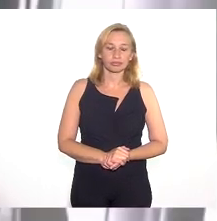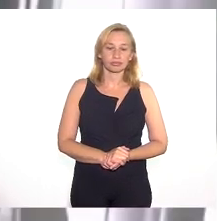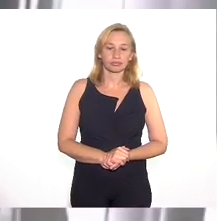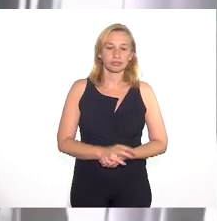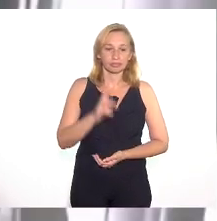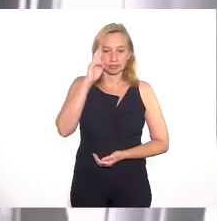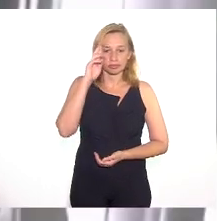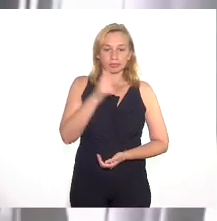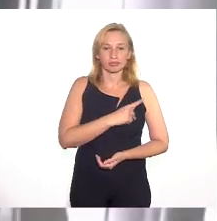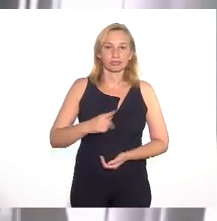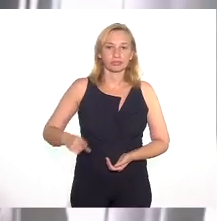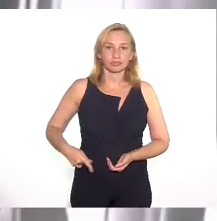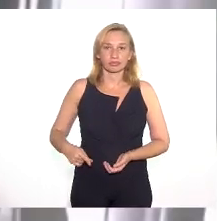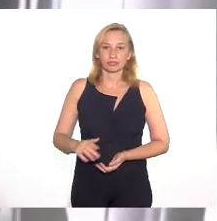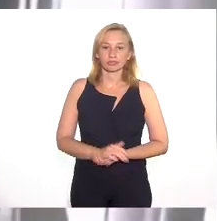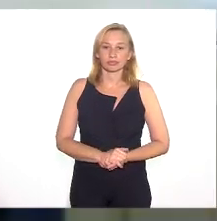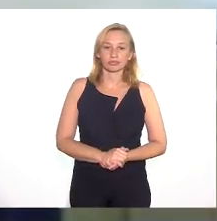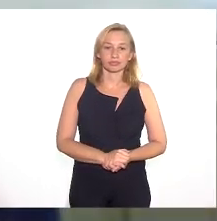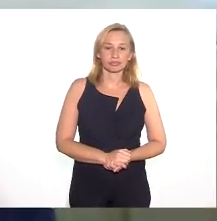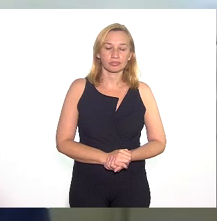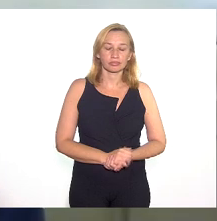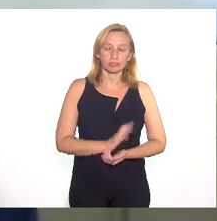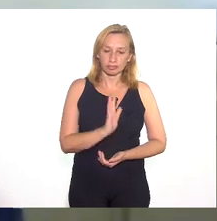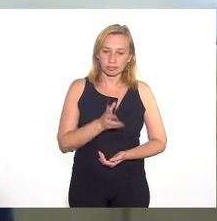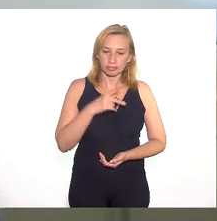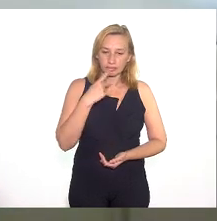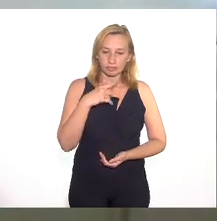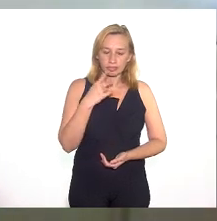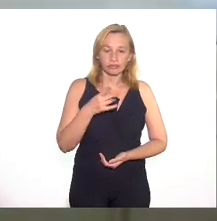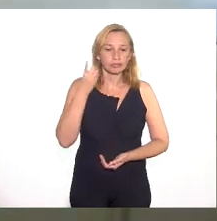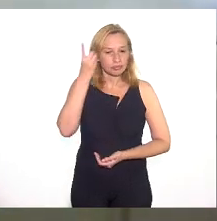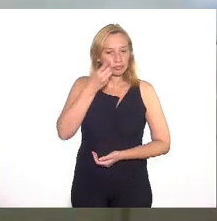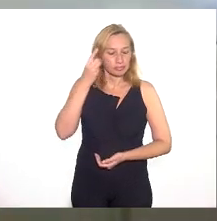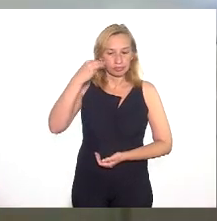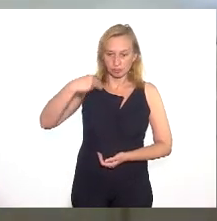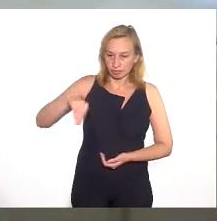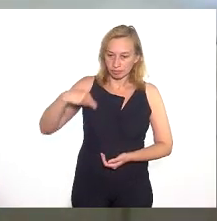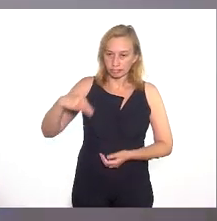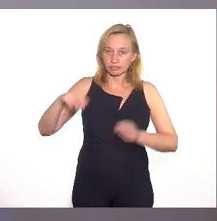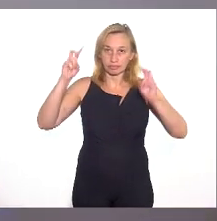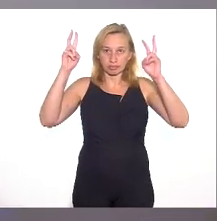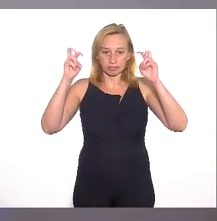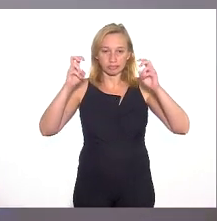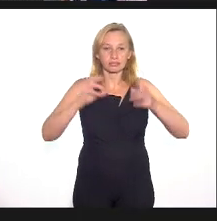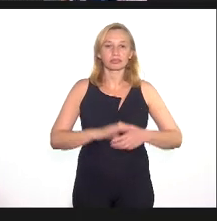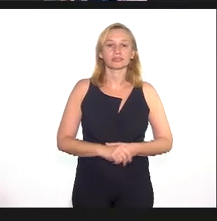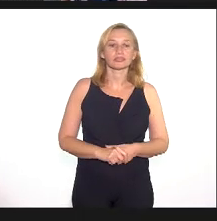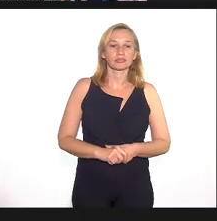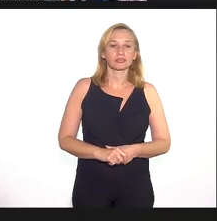Senhor presidente, eu já falei com o deputado Carlos Mink sobre esse tema.